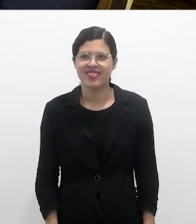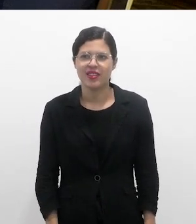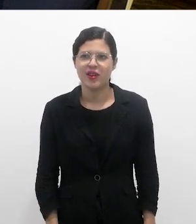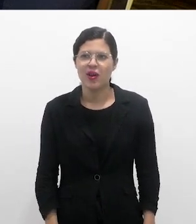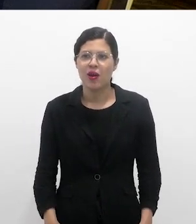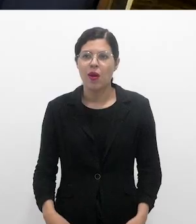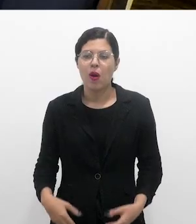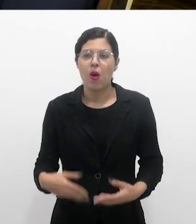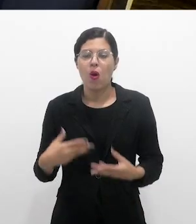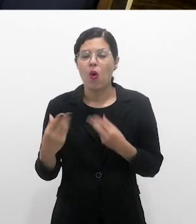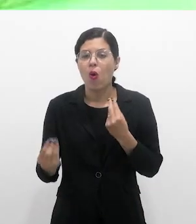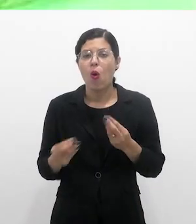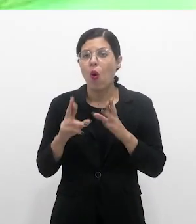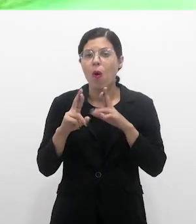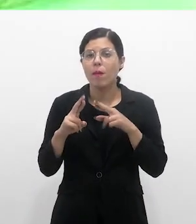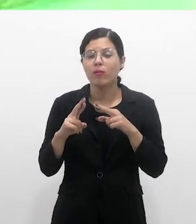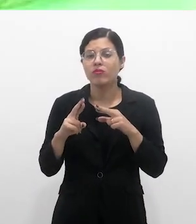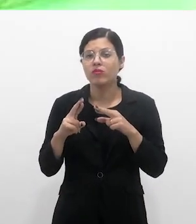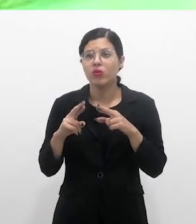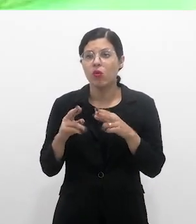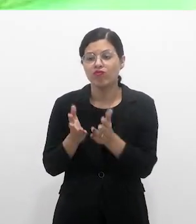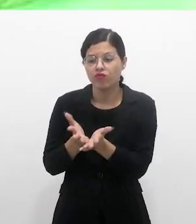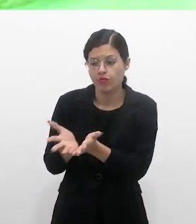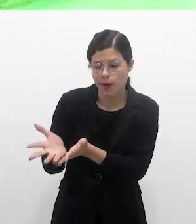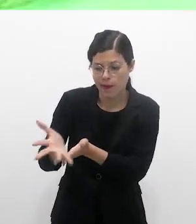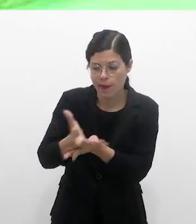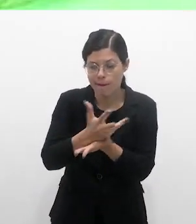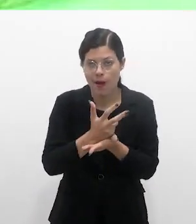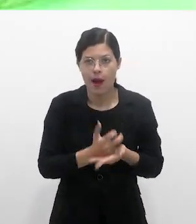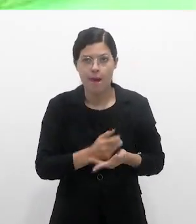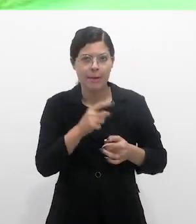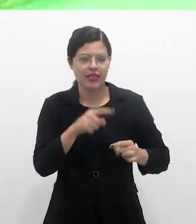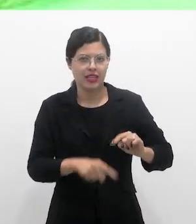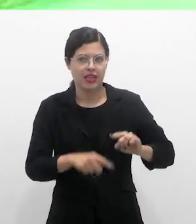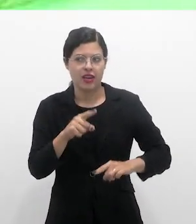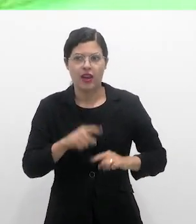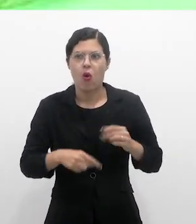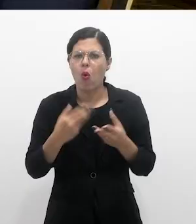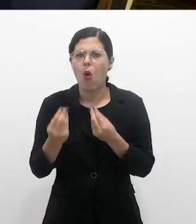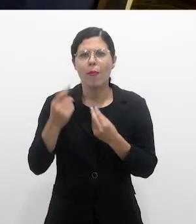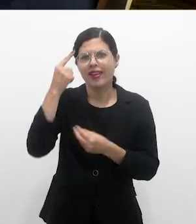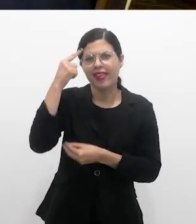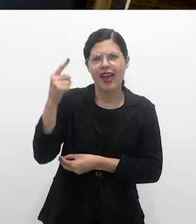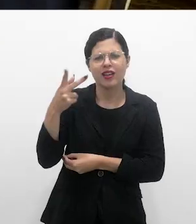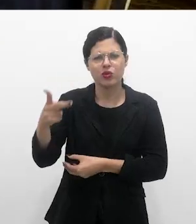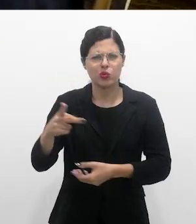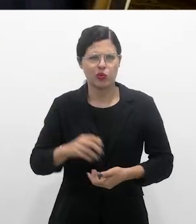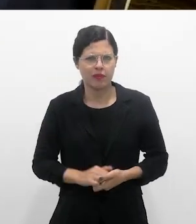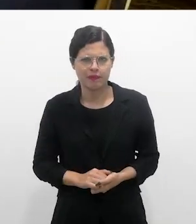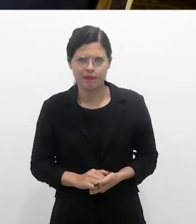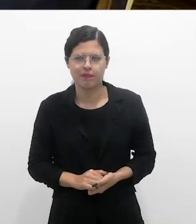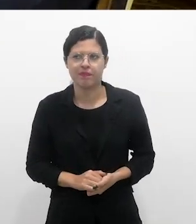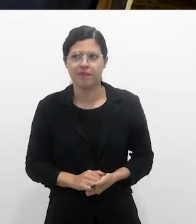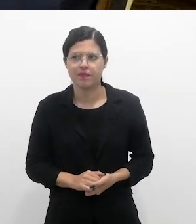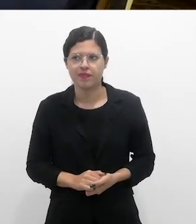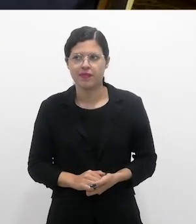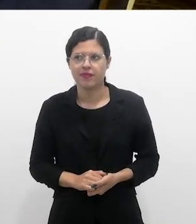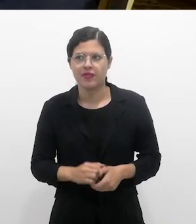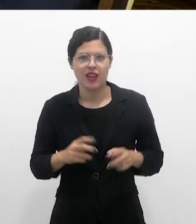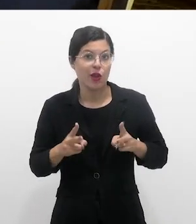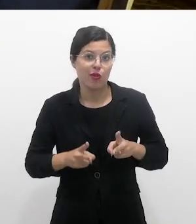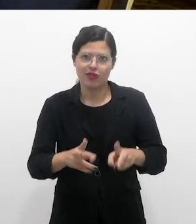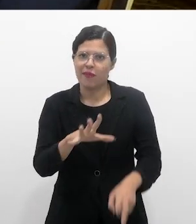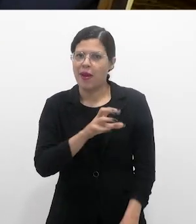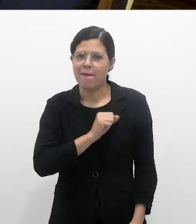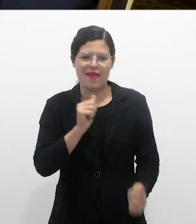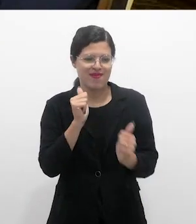foi reunir várias peças, né? Como é que surgiu essa tua ideia? Eu sempre fui um